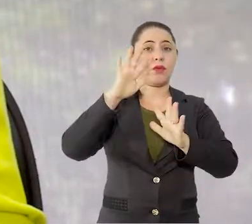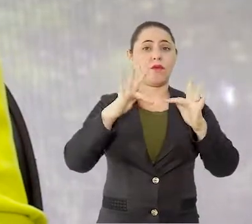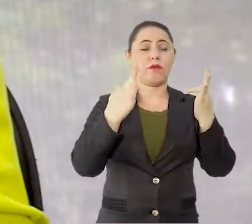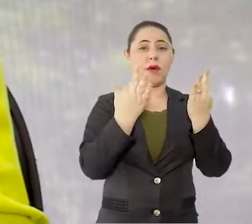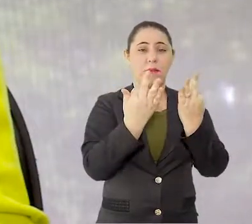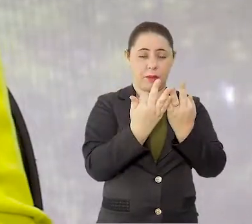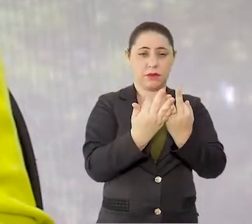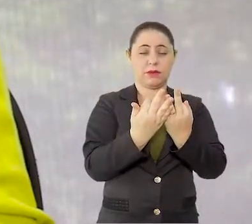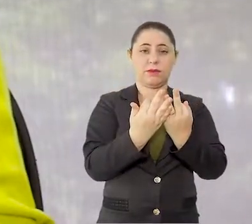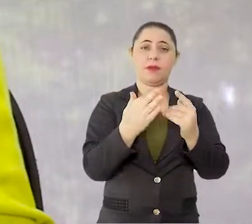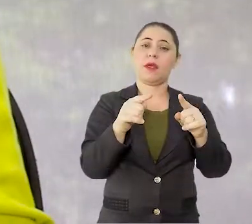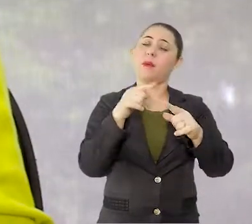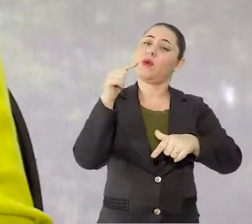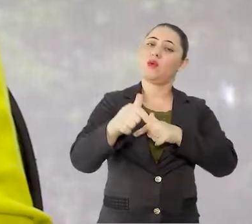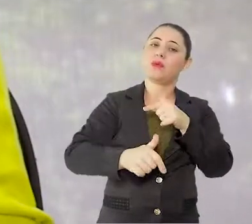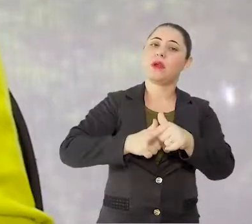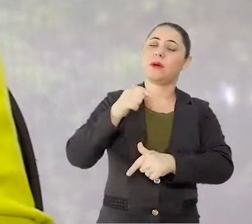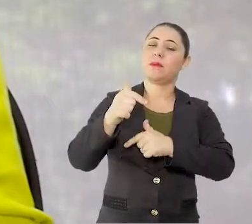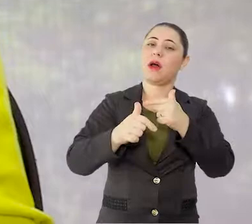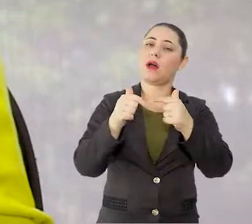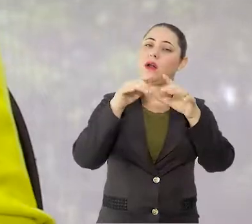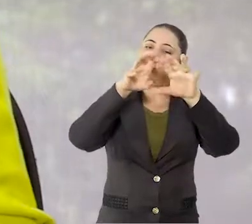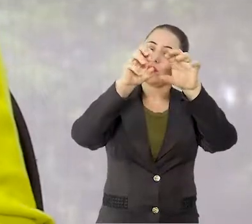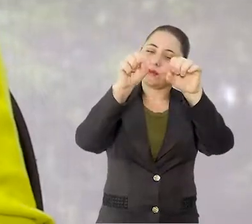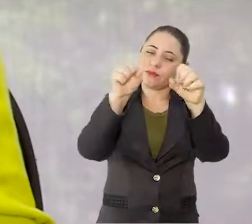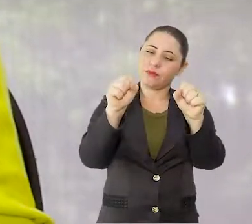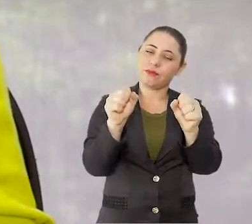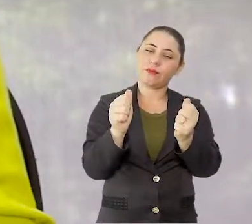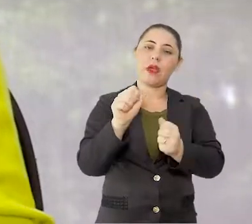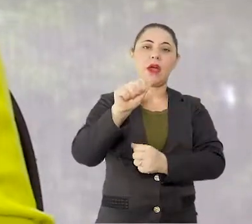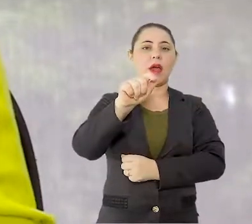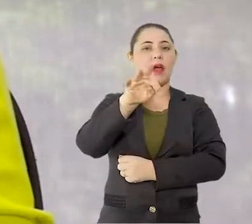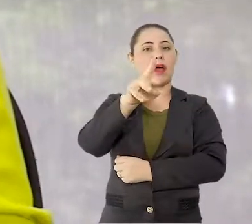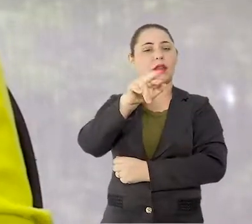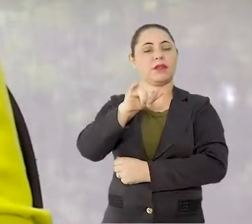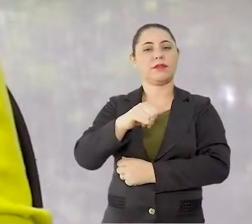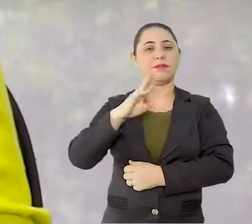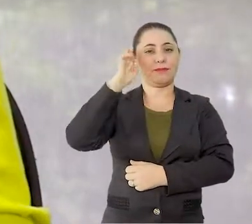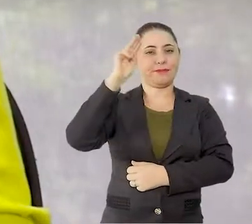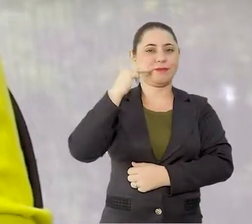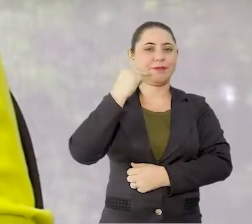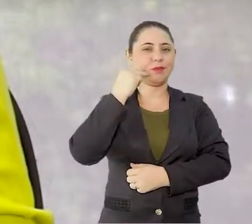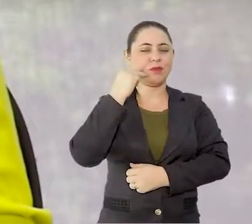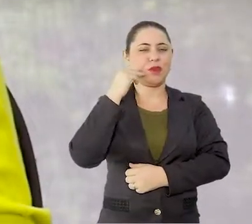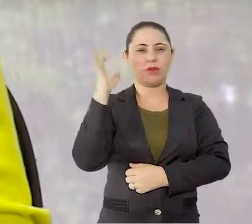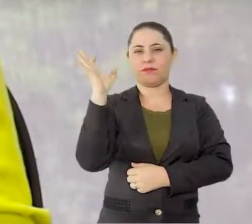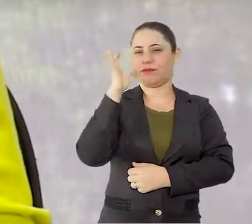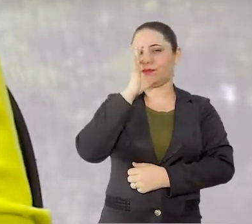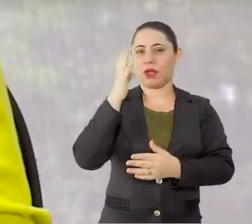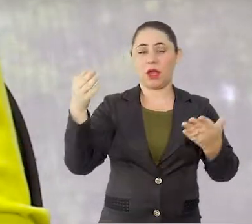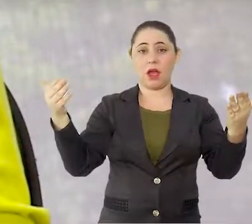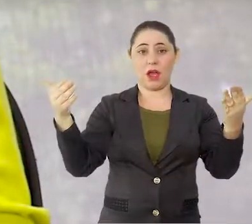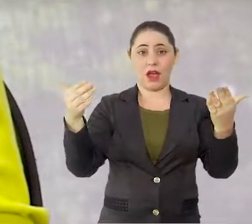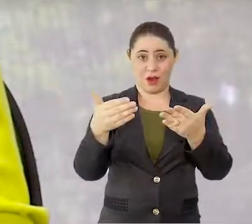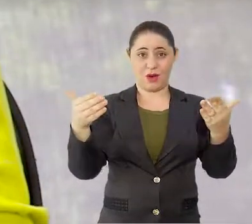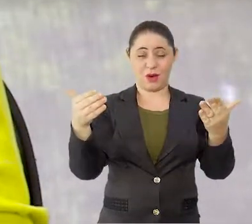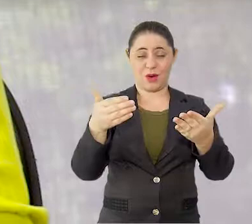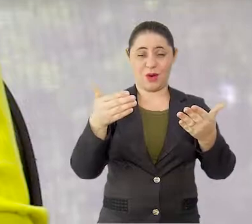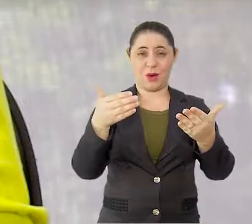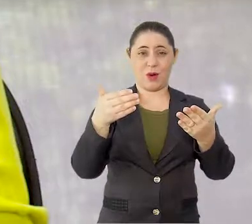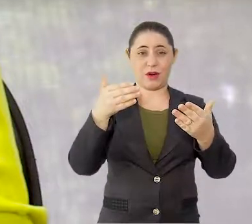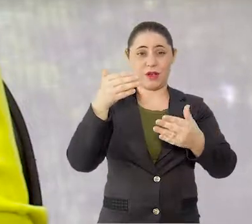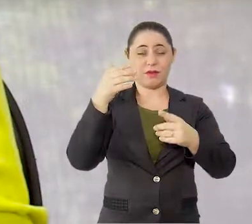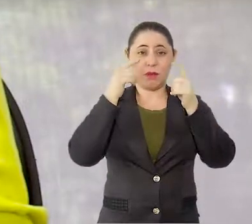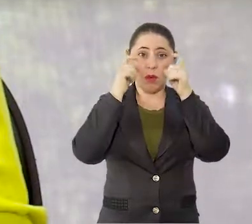direito de família e sucessões e o trabalho artístico de Apres Gomes. Eu sou Marité Kogo e você acompanha